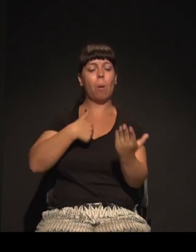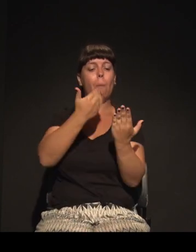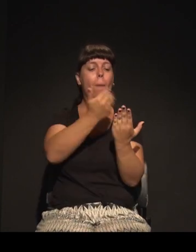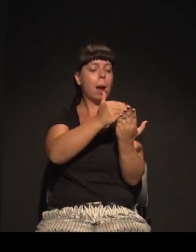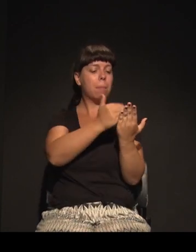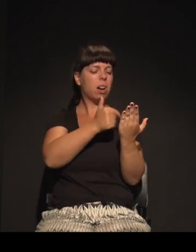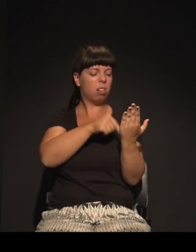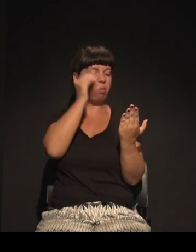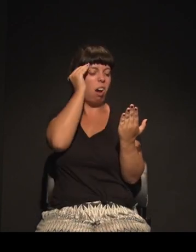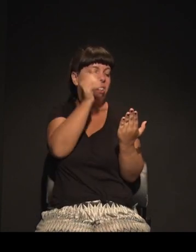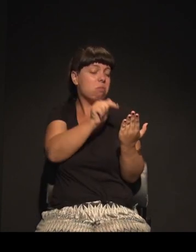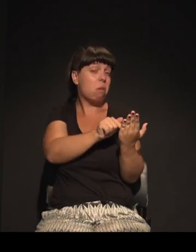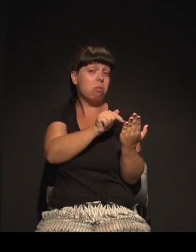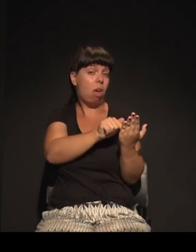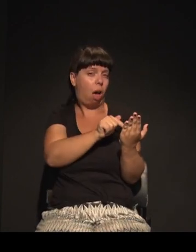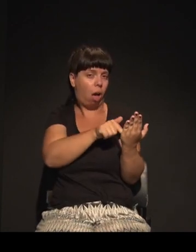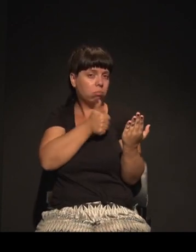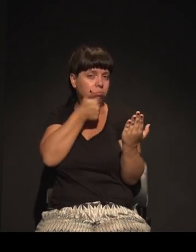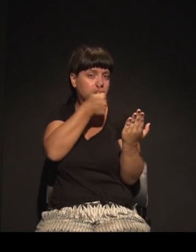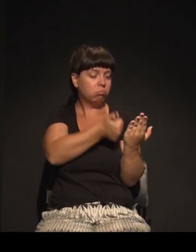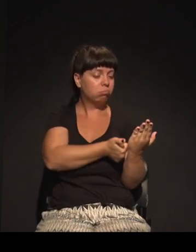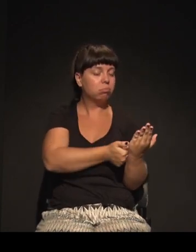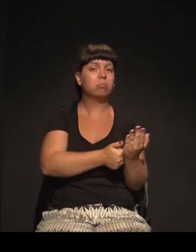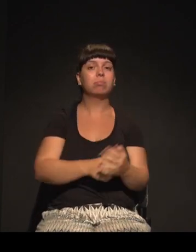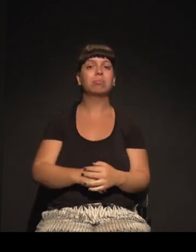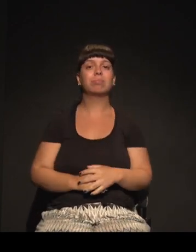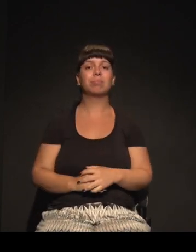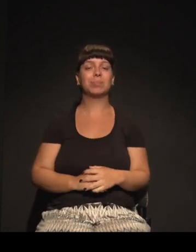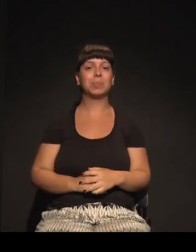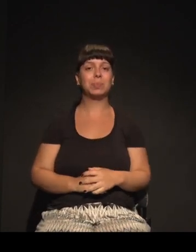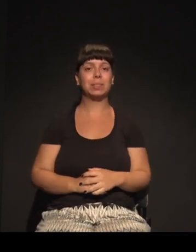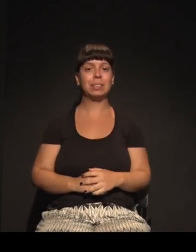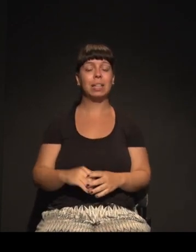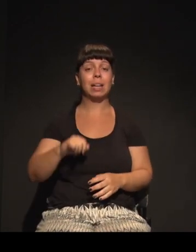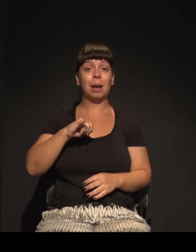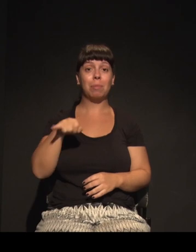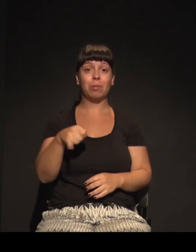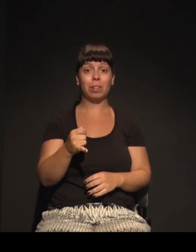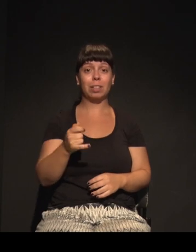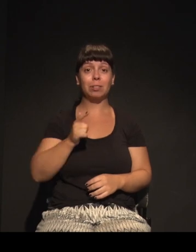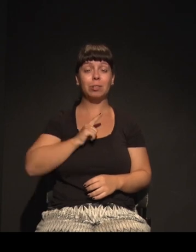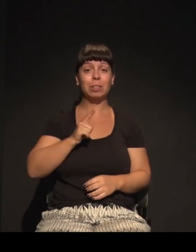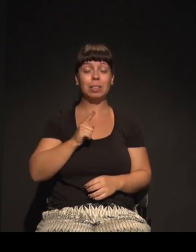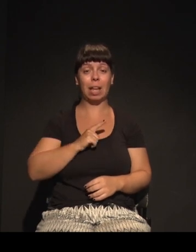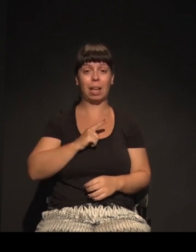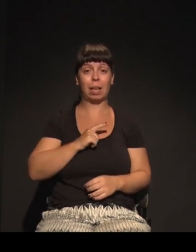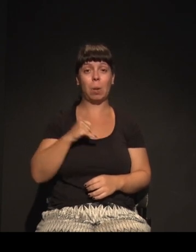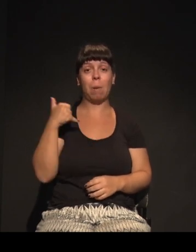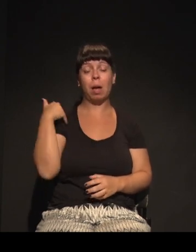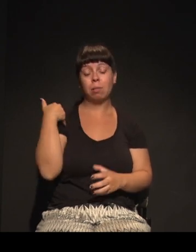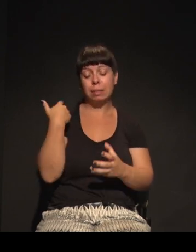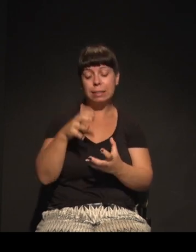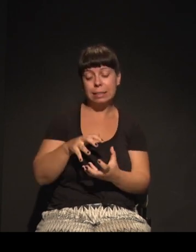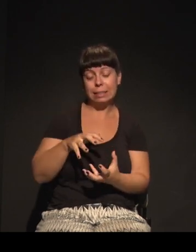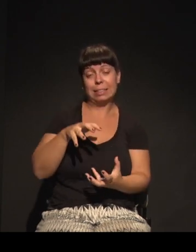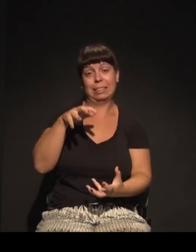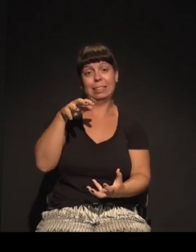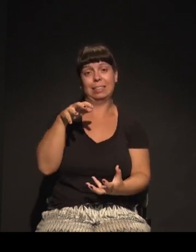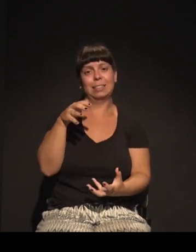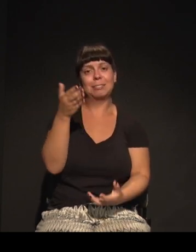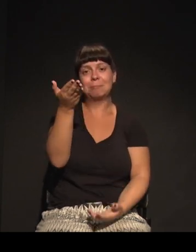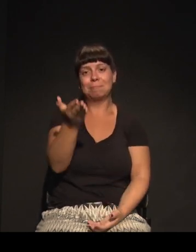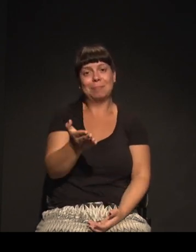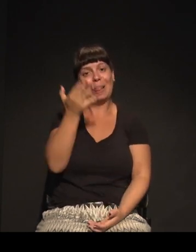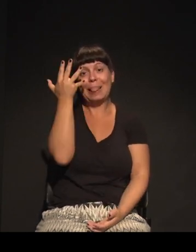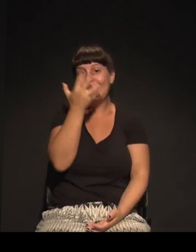papel e proveitando o fato nós temos aqui uma uma anciã suppé é linda